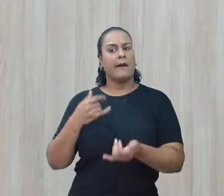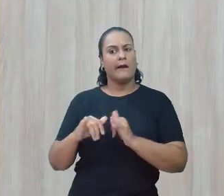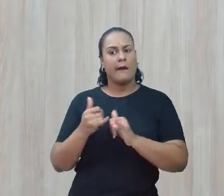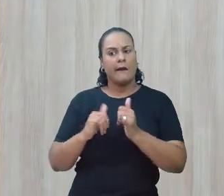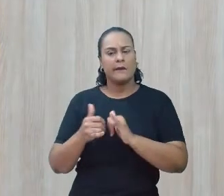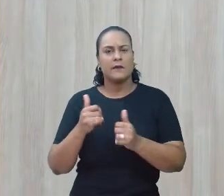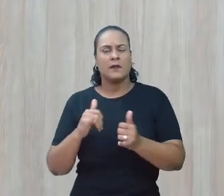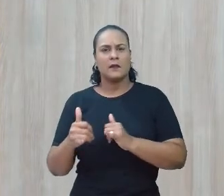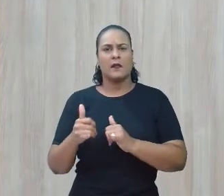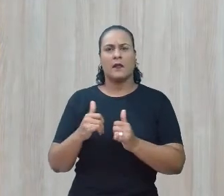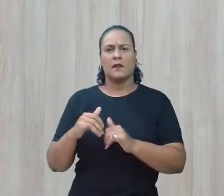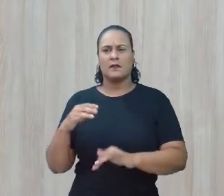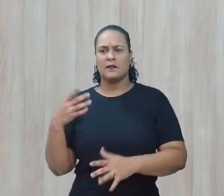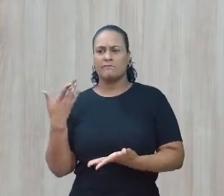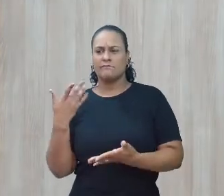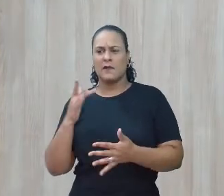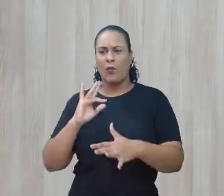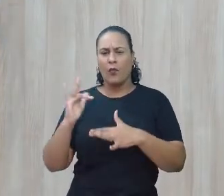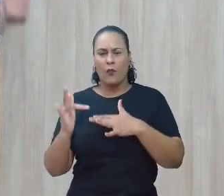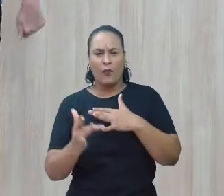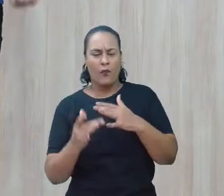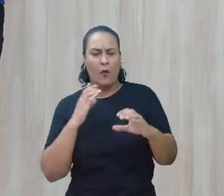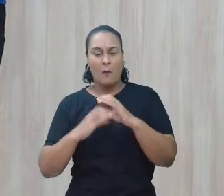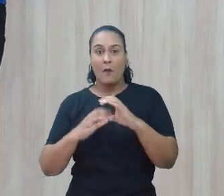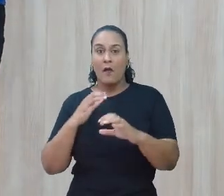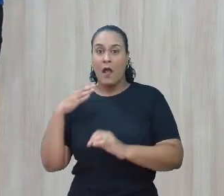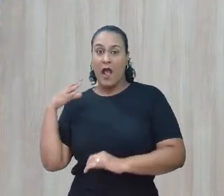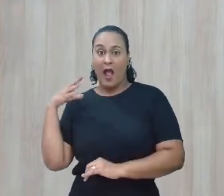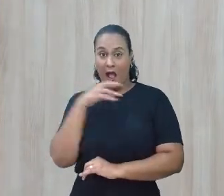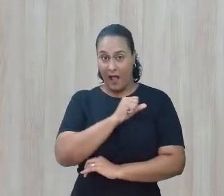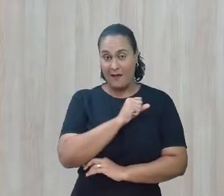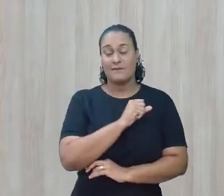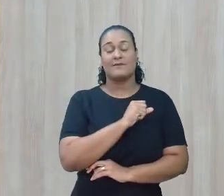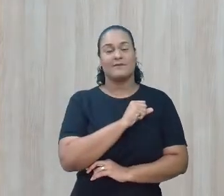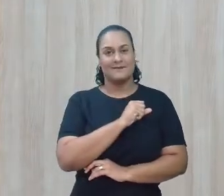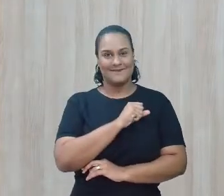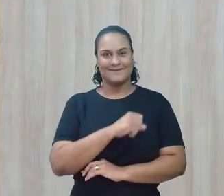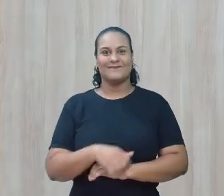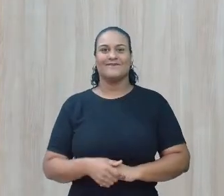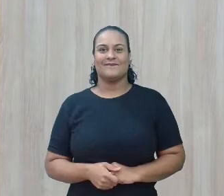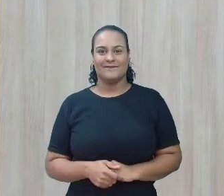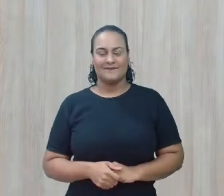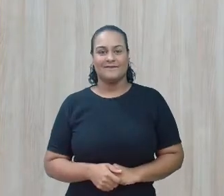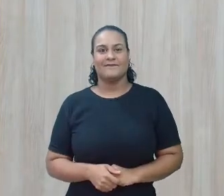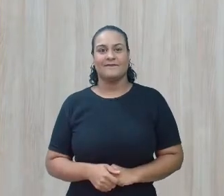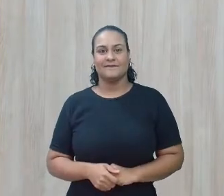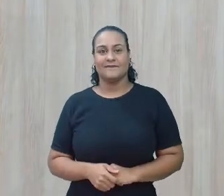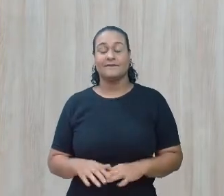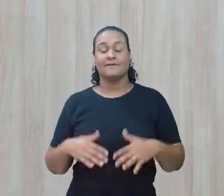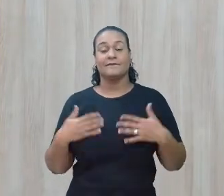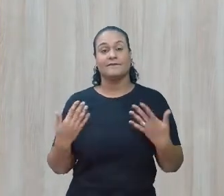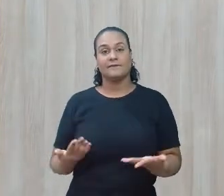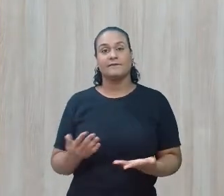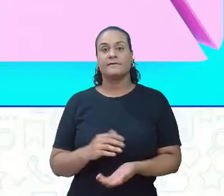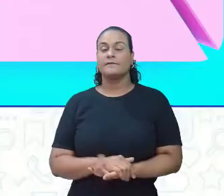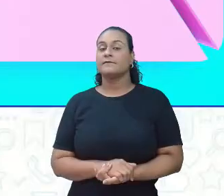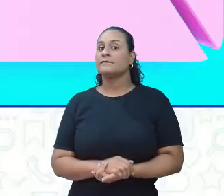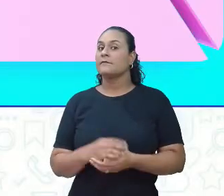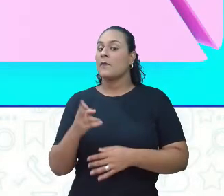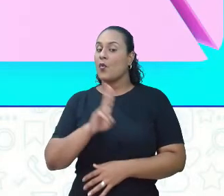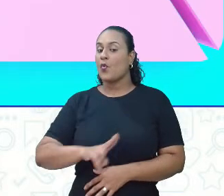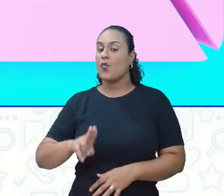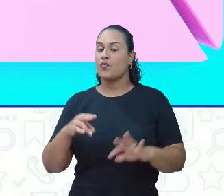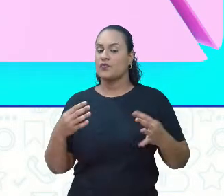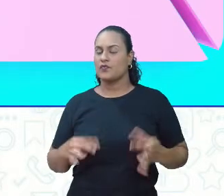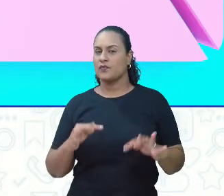tudo seja mais rápido e imediato, e a comunicação aconteça de maneira quase instantânea, não é? Então, ó, com a tecnologia, a